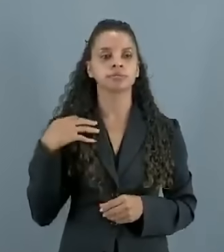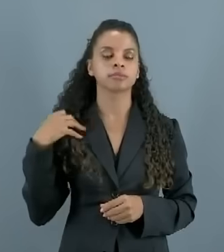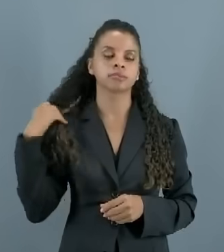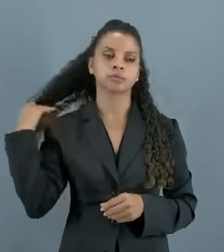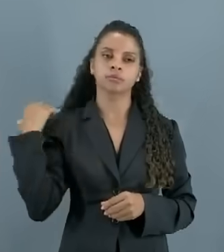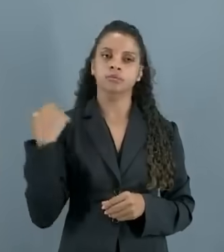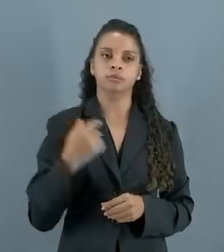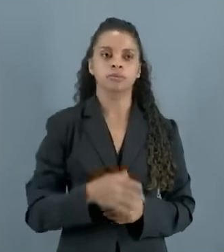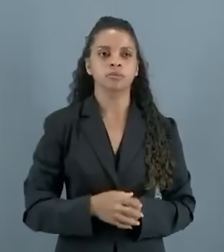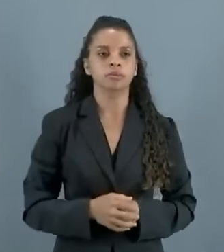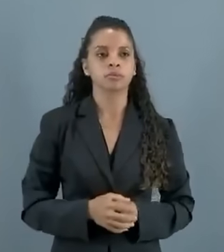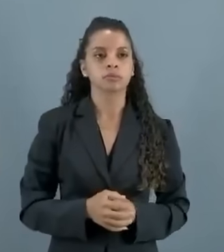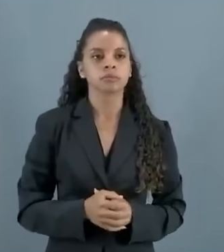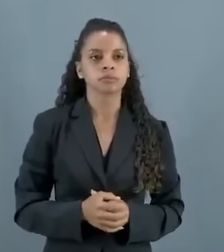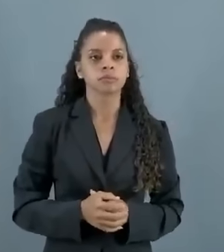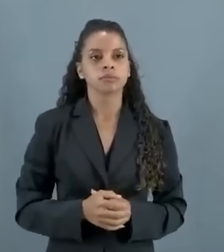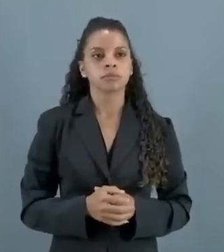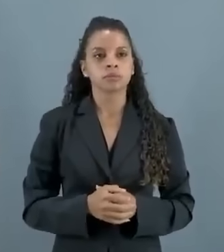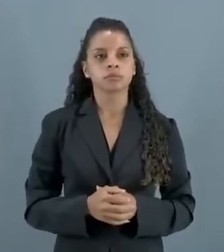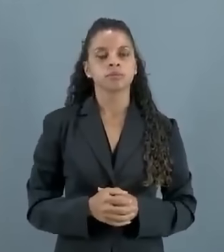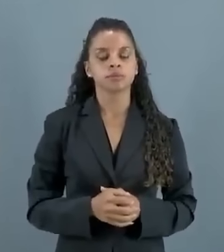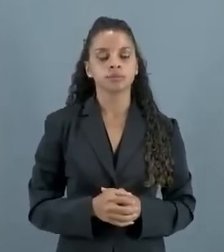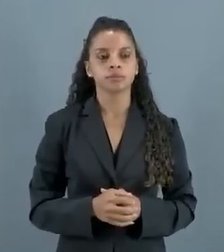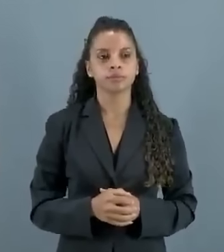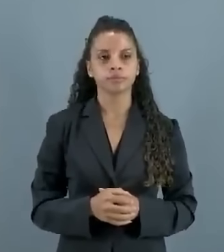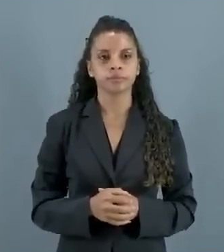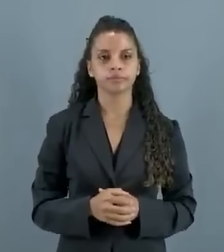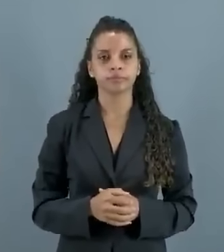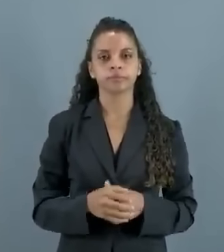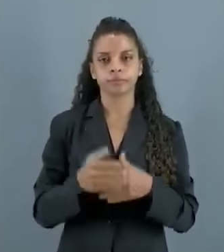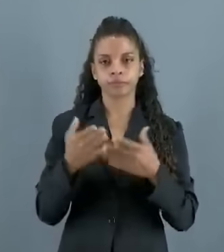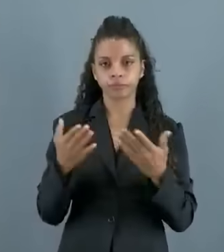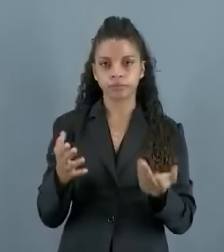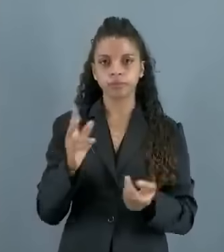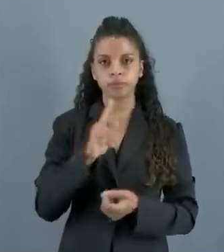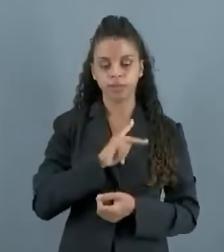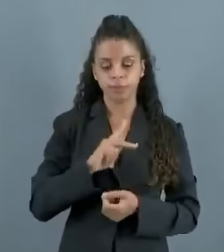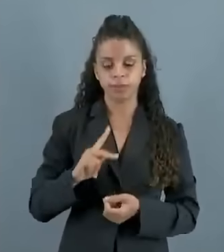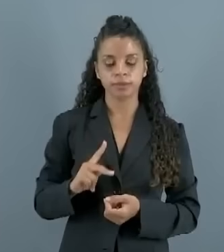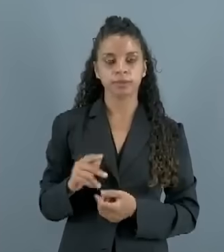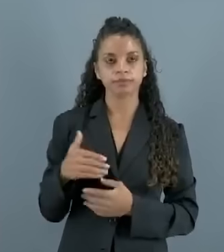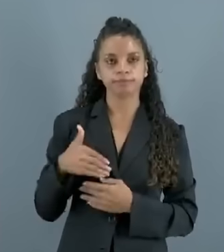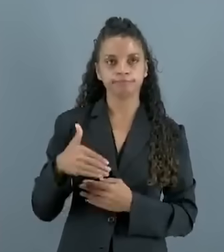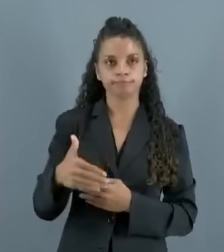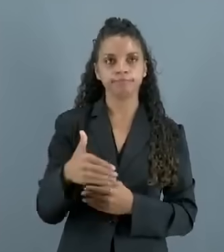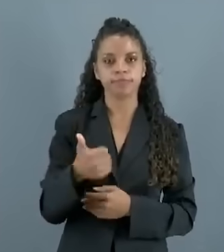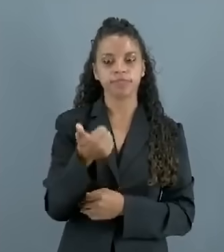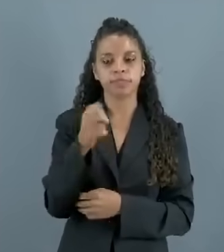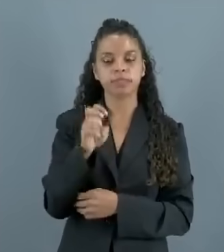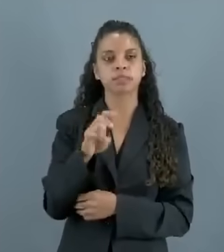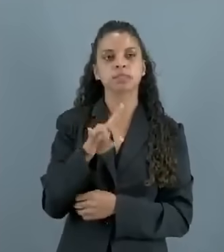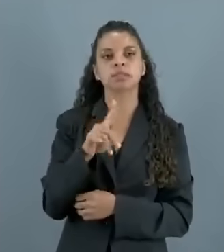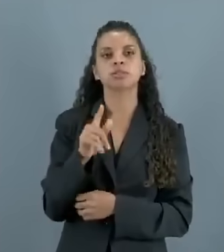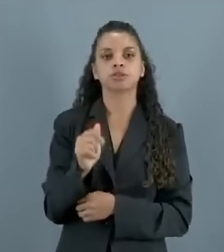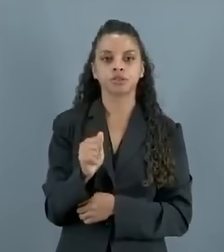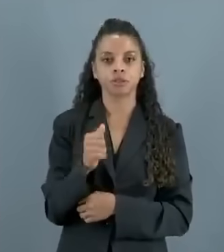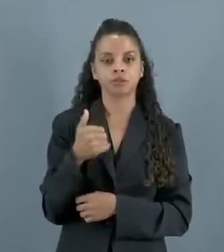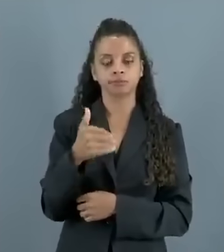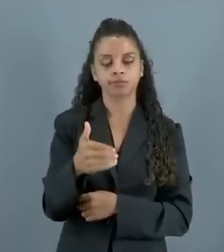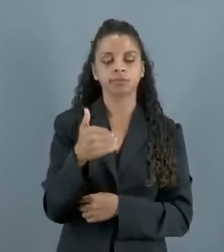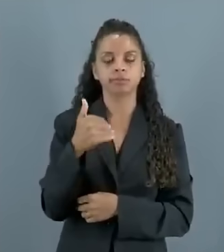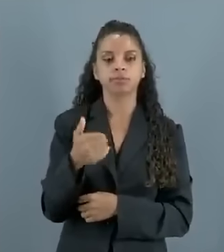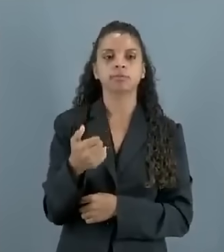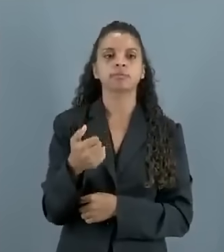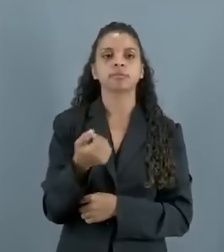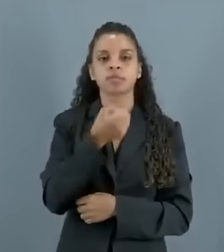Senhor presidente, nós tivemos uma notícia nos últimos 15 dias, aliás, a imprensa tem nos ajudado muito em relação